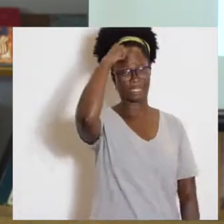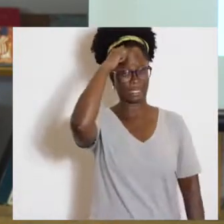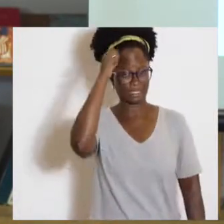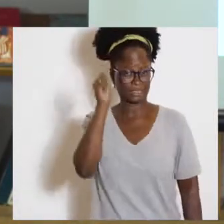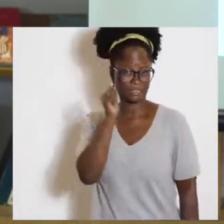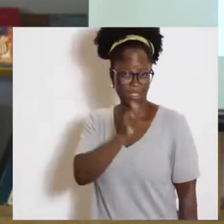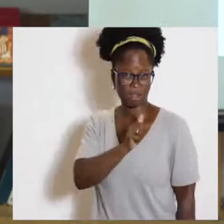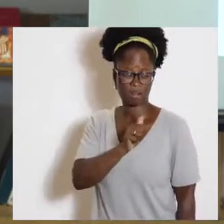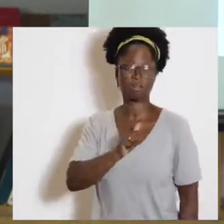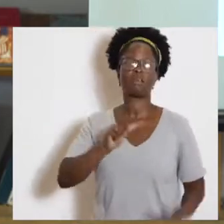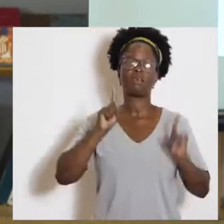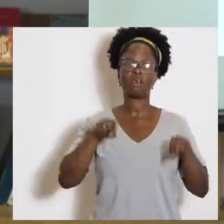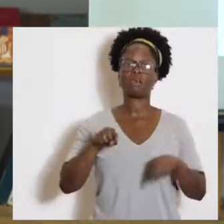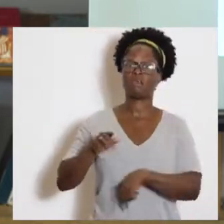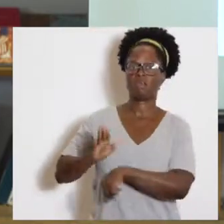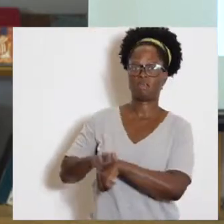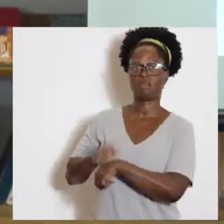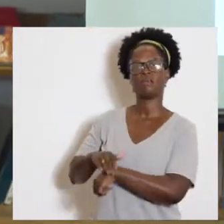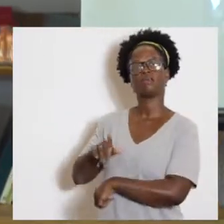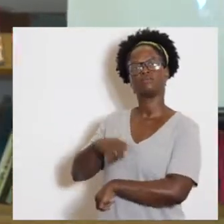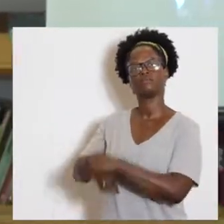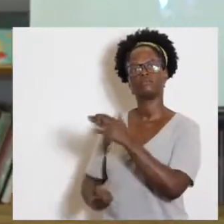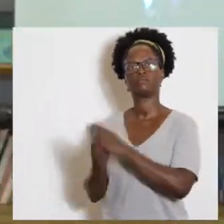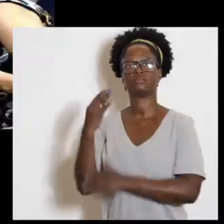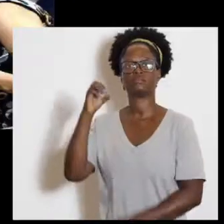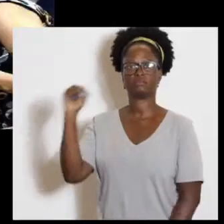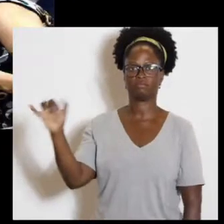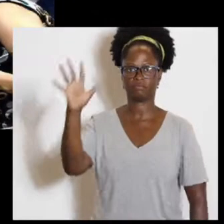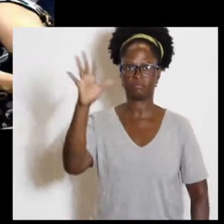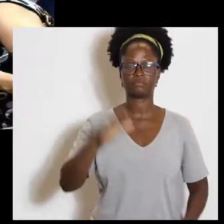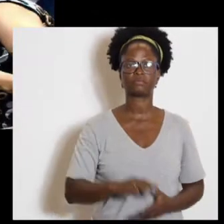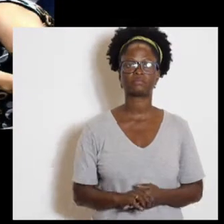essa é a arte que nós produzimos na periferia